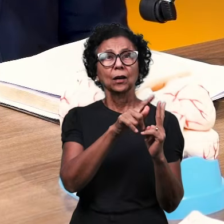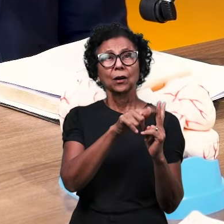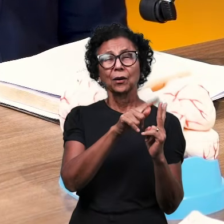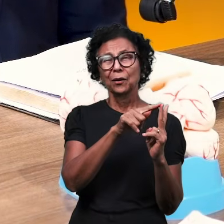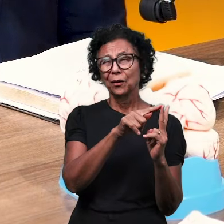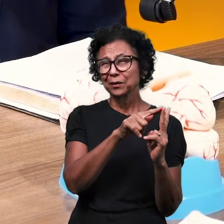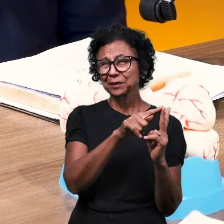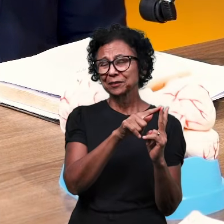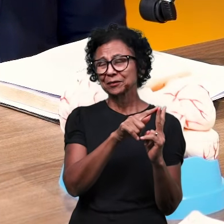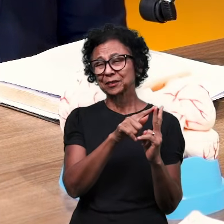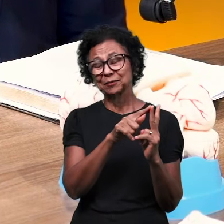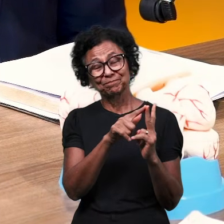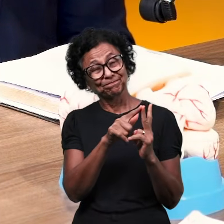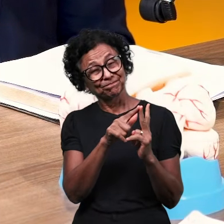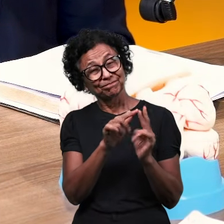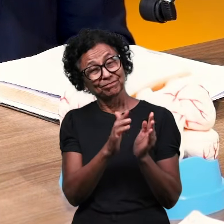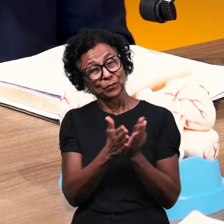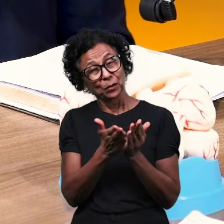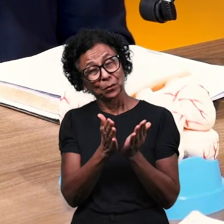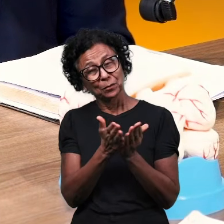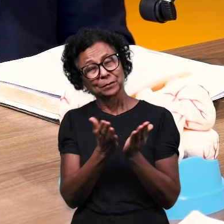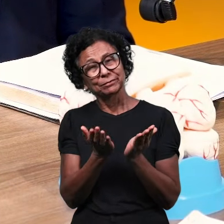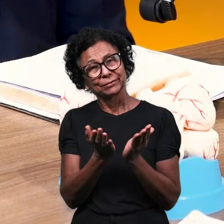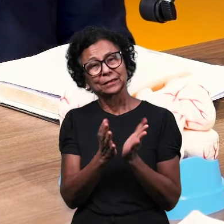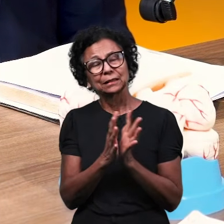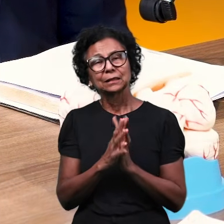e a outra numa condição bem diferente dessa.